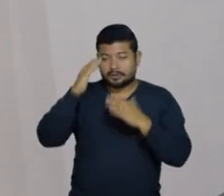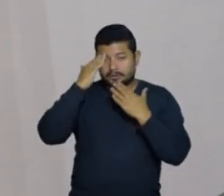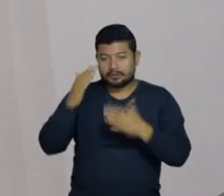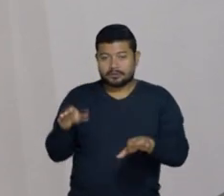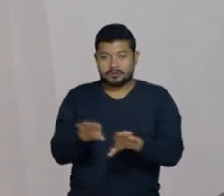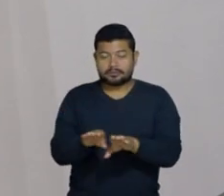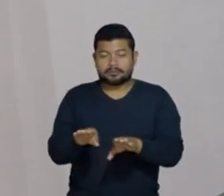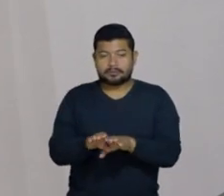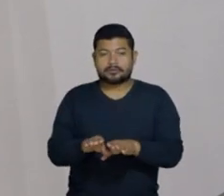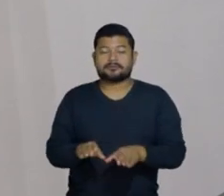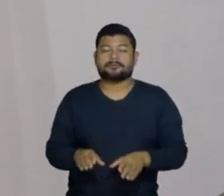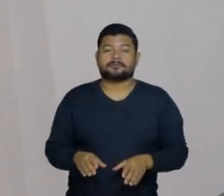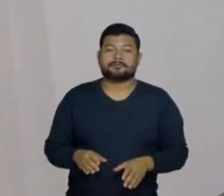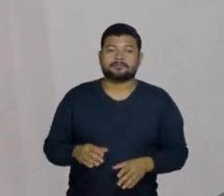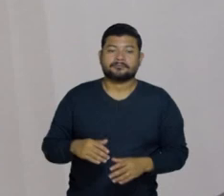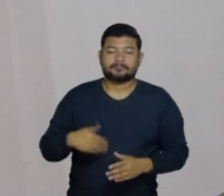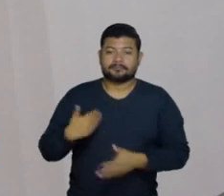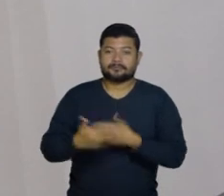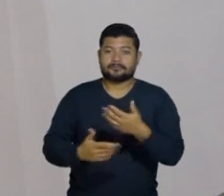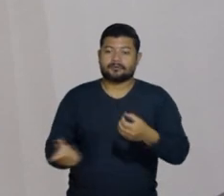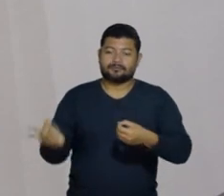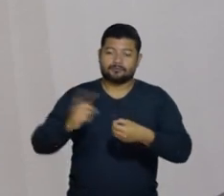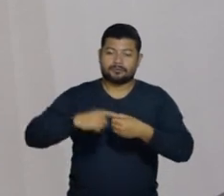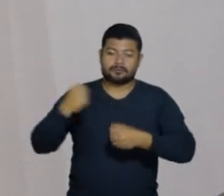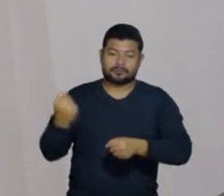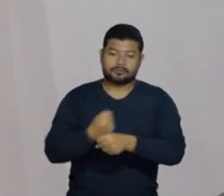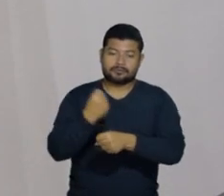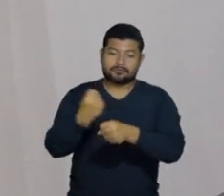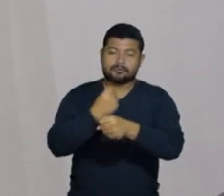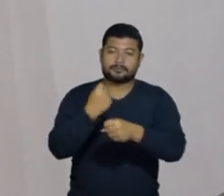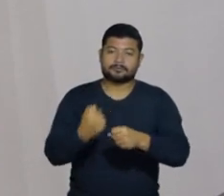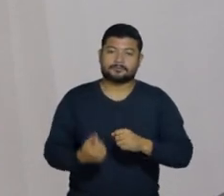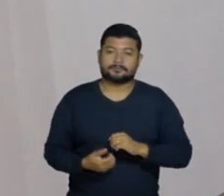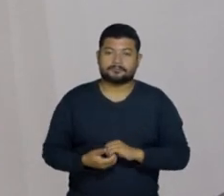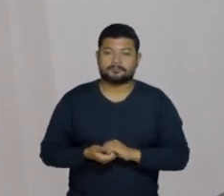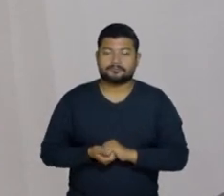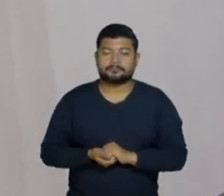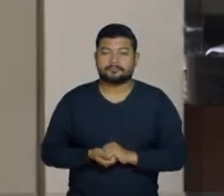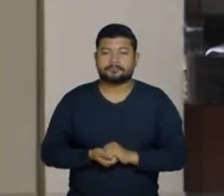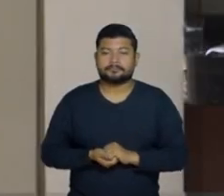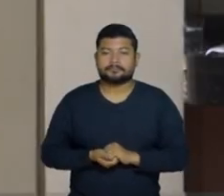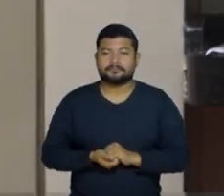novamente em andamento. Obrigado, senhor presidente.